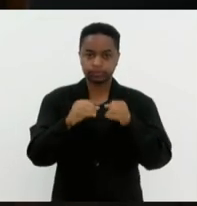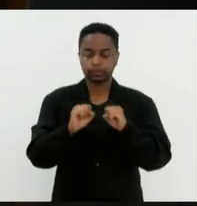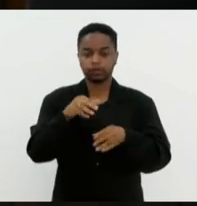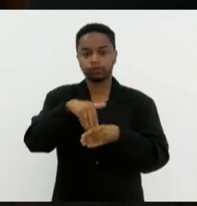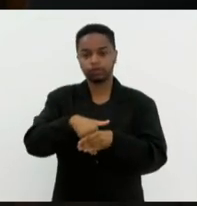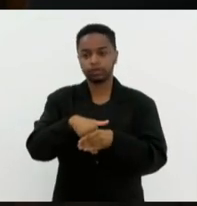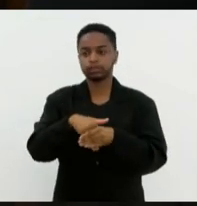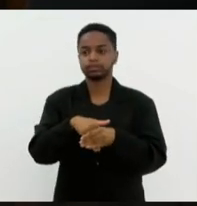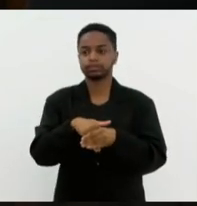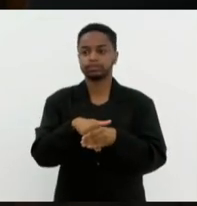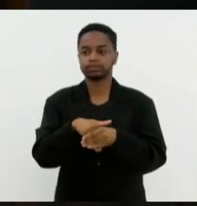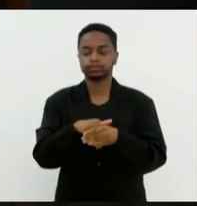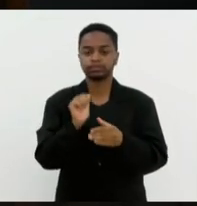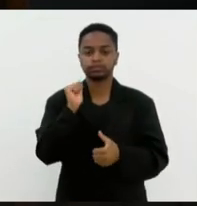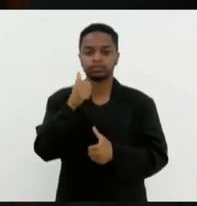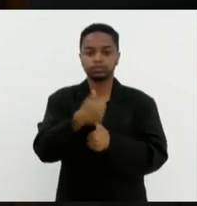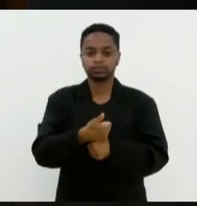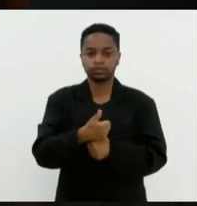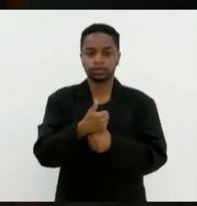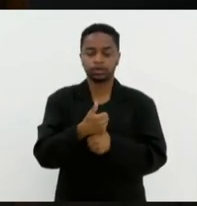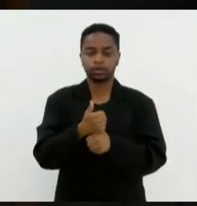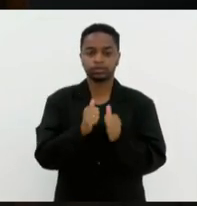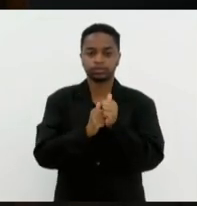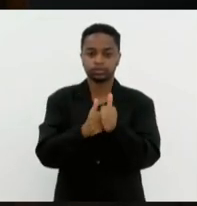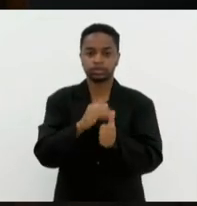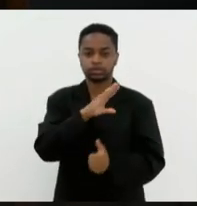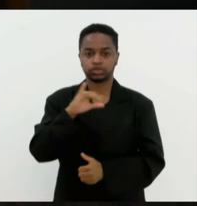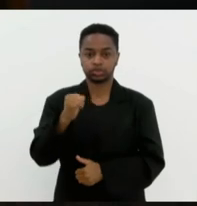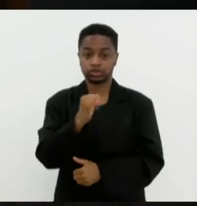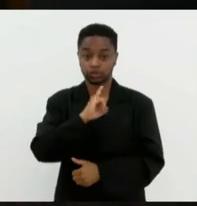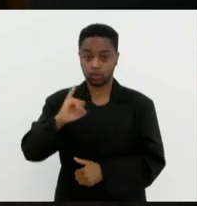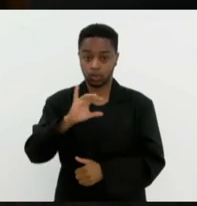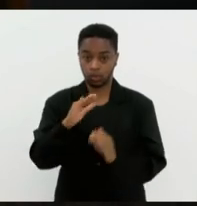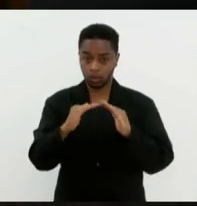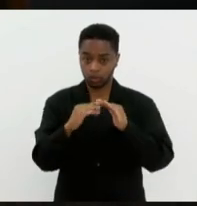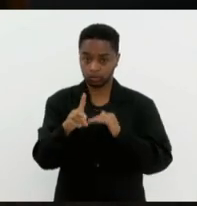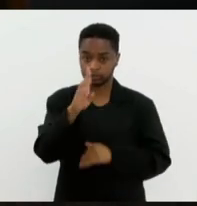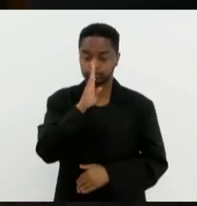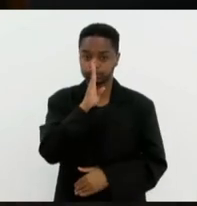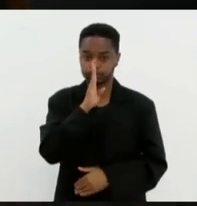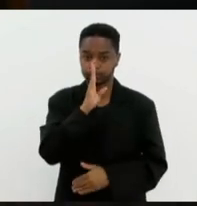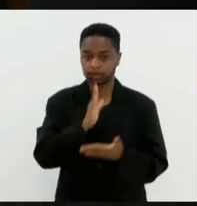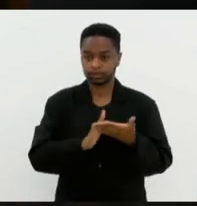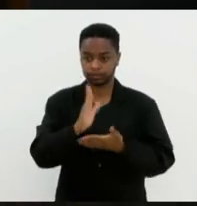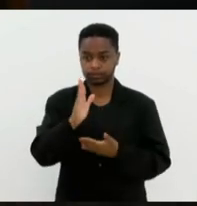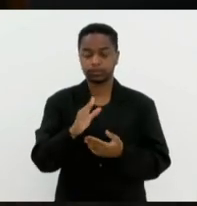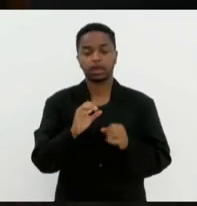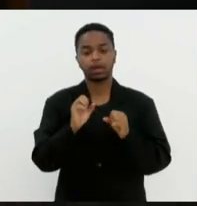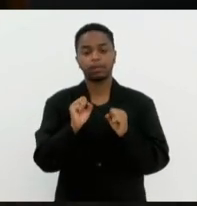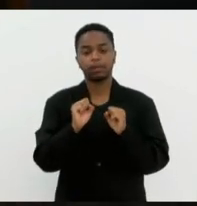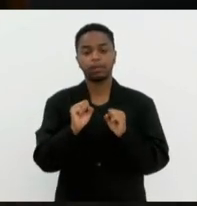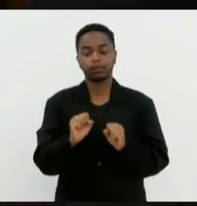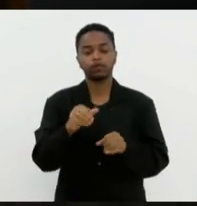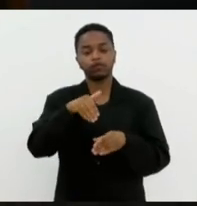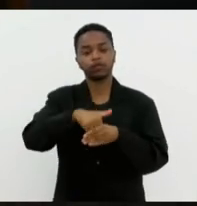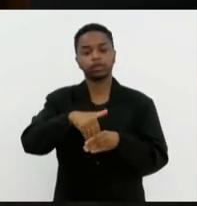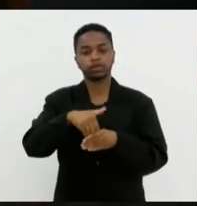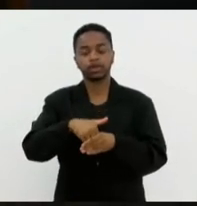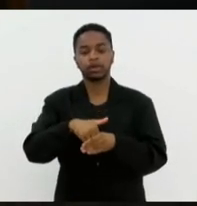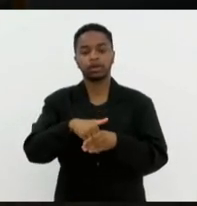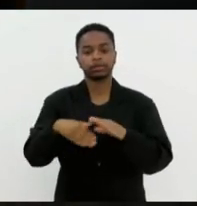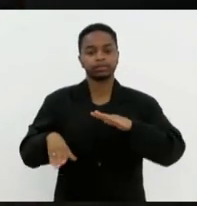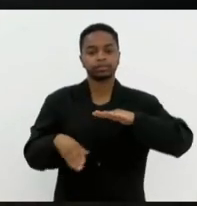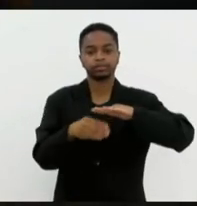votação, o substitutivo da CCJ. Senhores que aprovam, permaneçam como estão, aprovado. Em votação, as emendas da